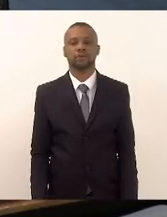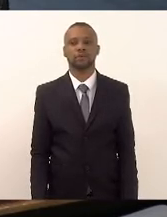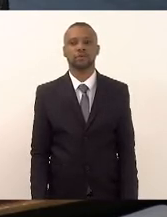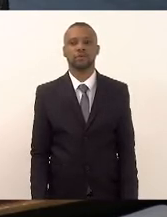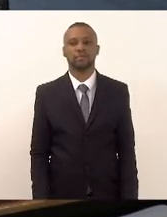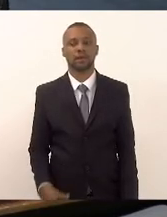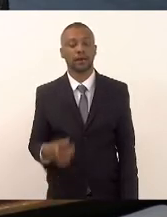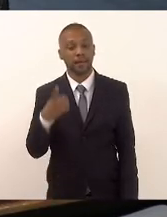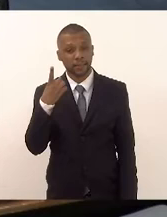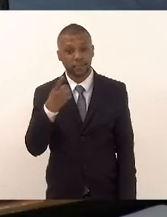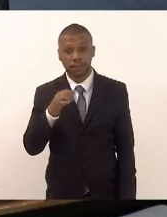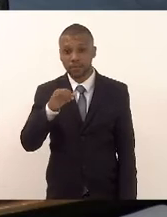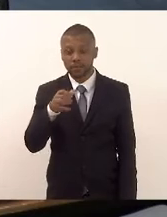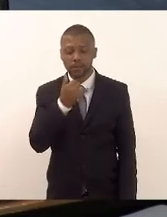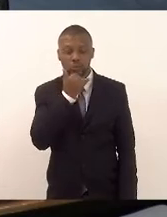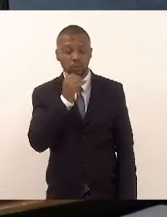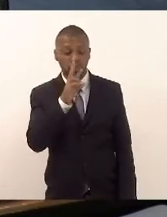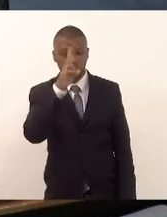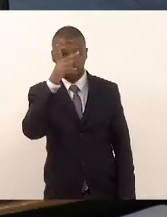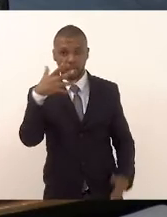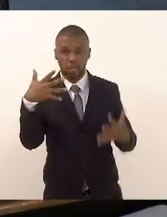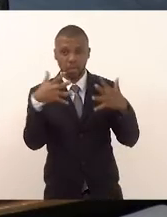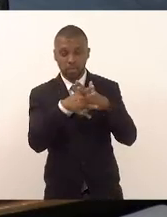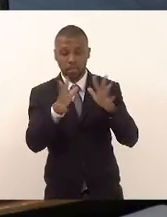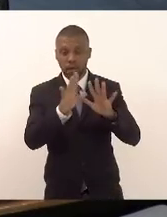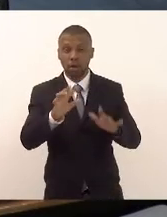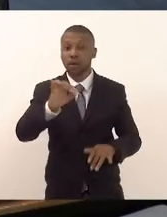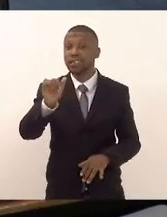Deputado Jari. Não, está vindo ali. Jari está vindo.